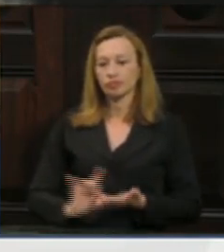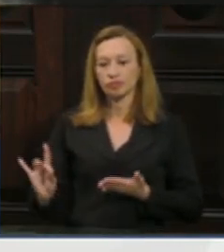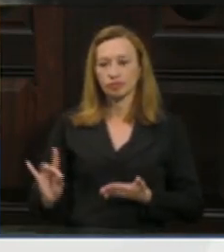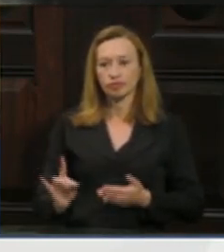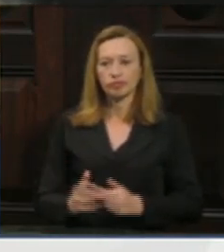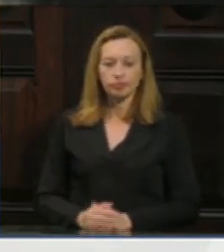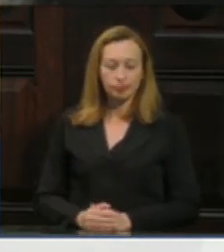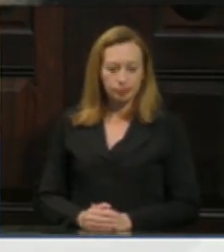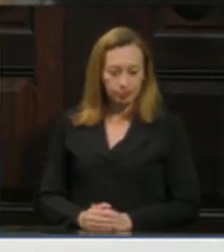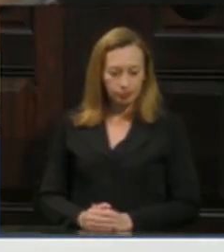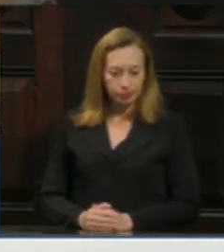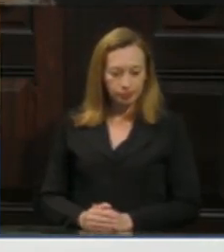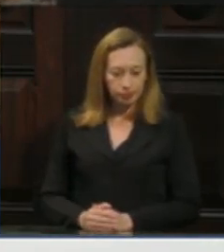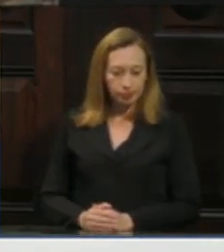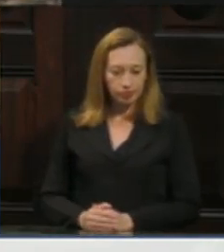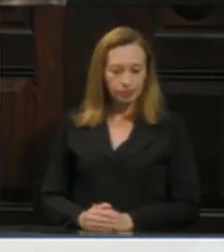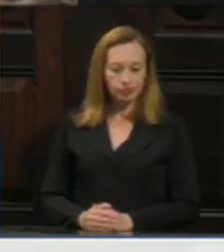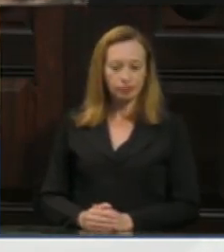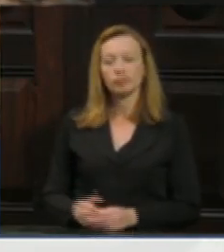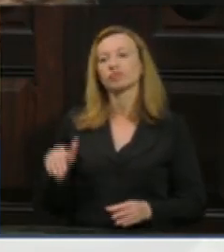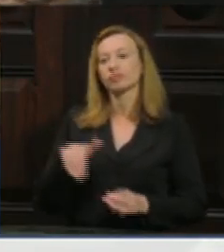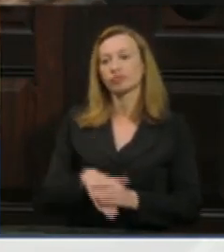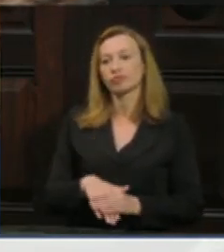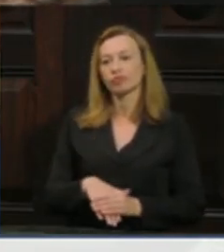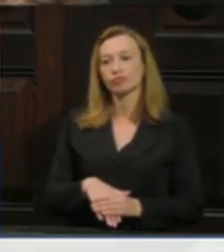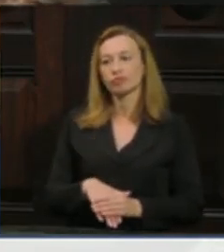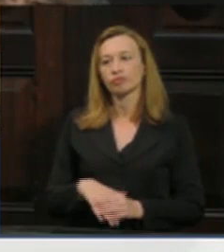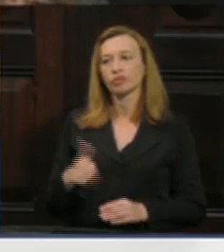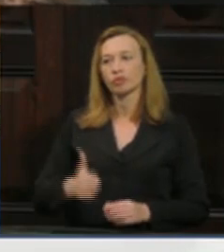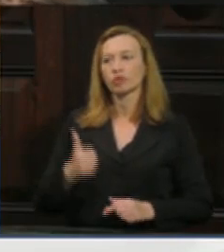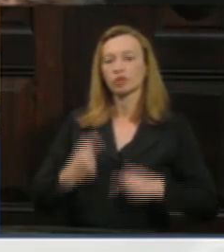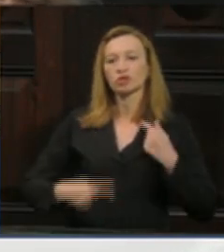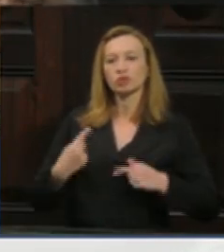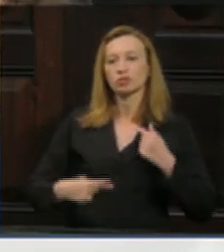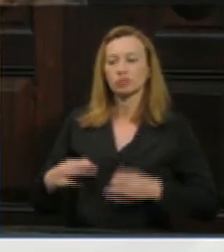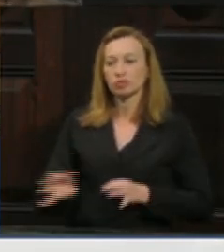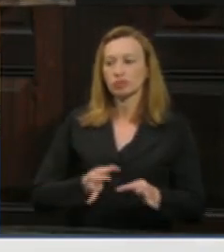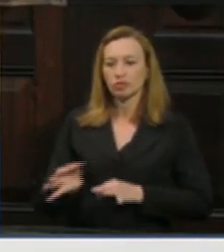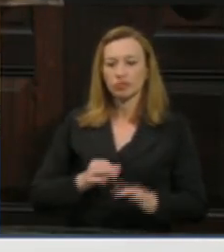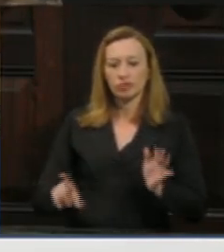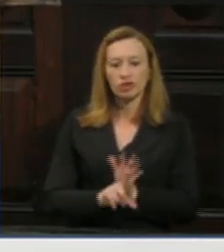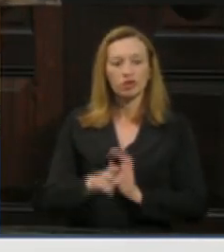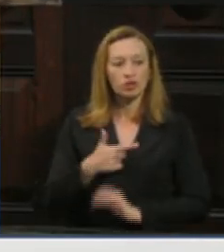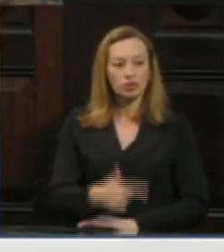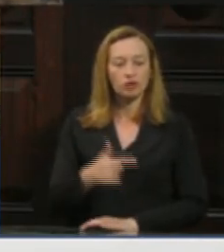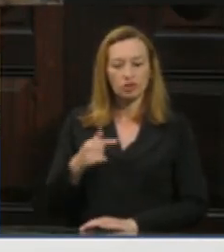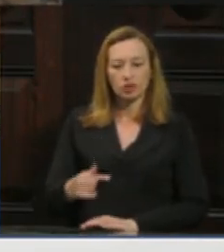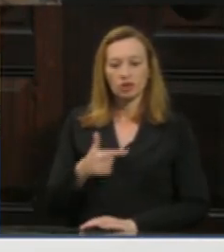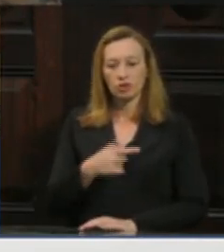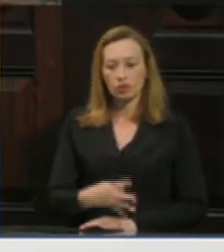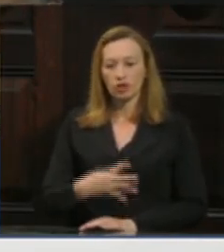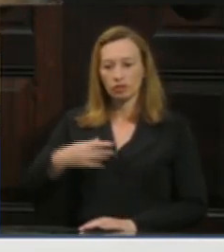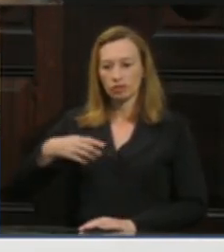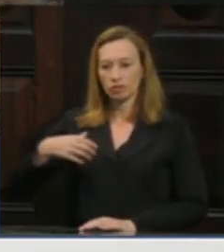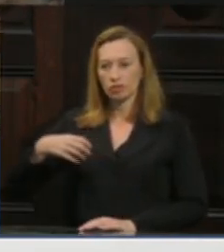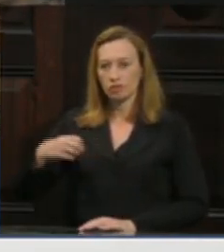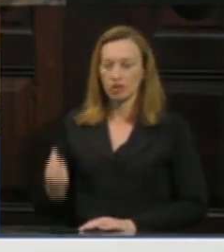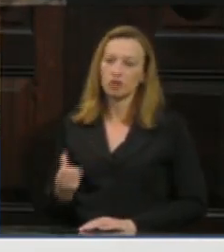Estadual da Black Música. Em discussão, não havendo quem queira discutir, encerrada a discussão, em votação, os senhores que aprovam nesse como estão, aprovado, vai ao